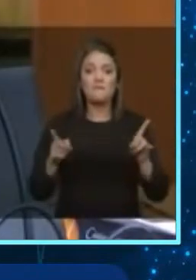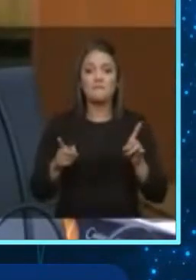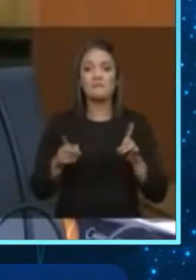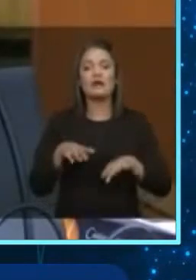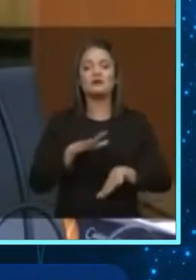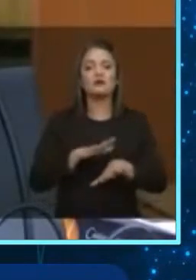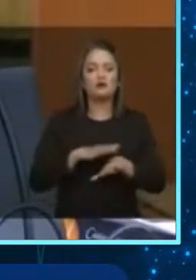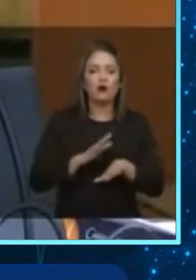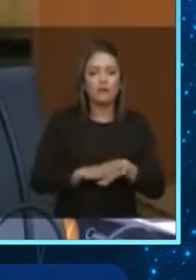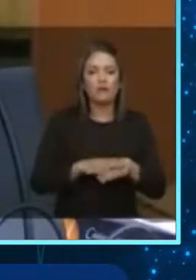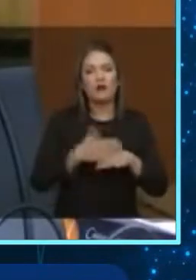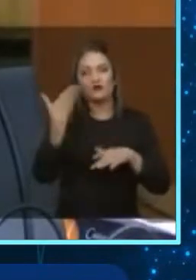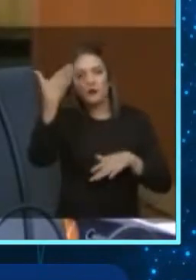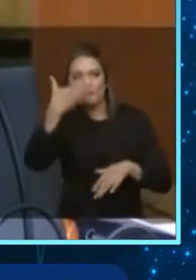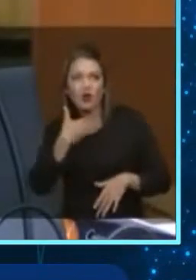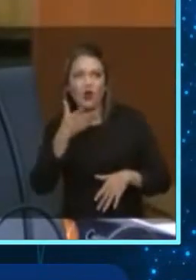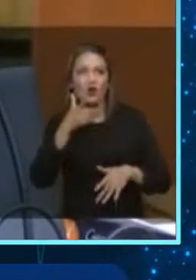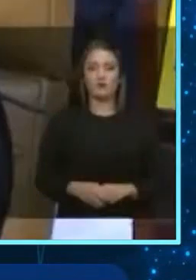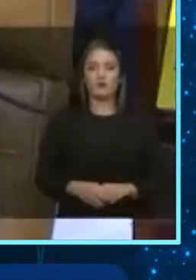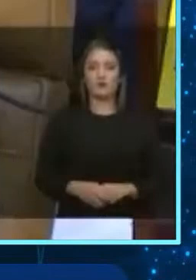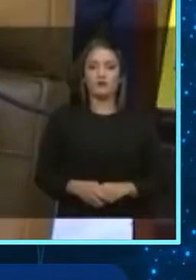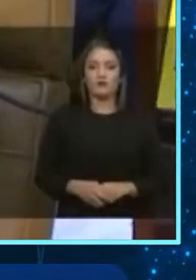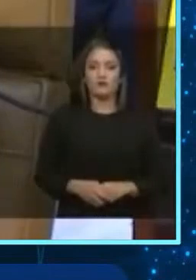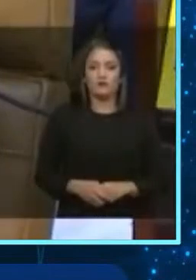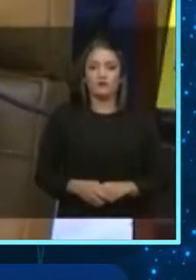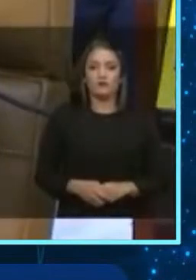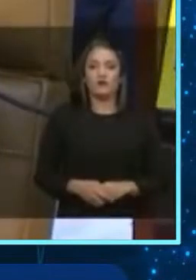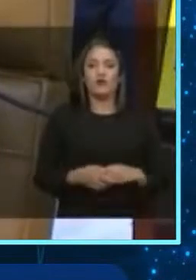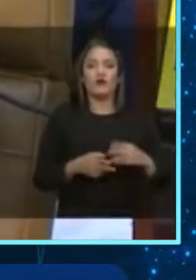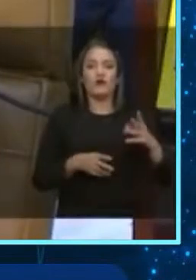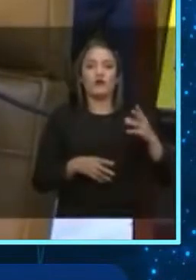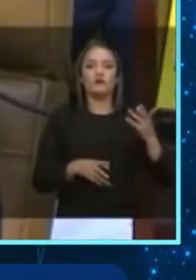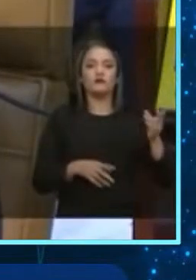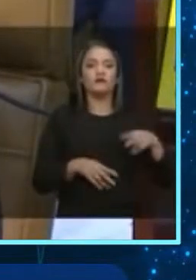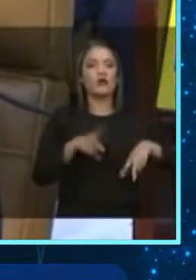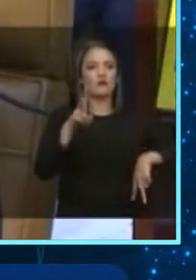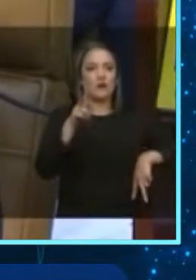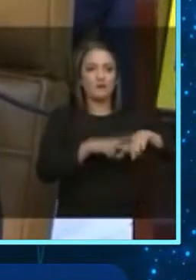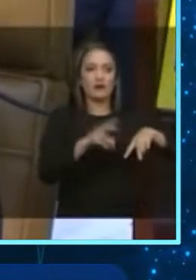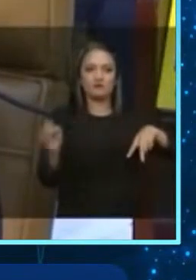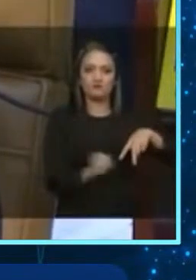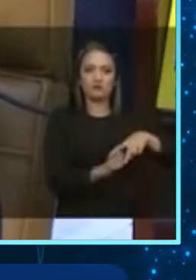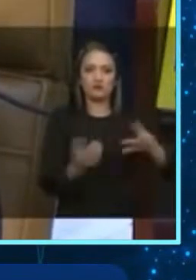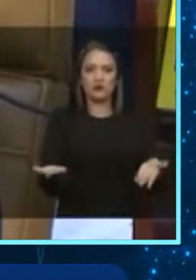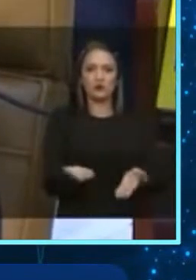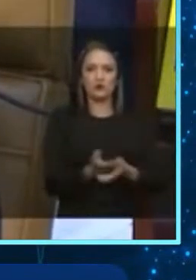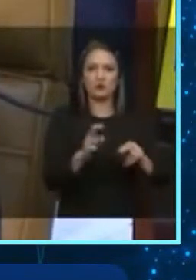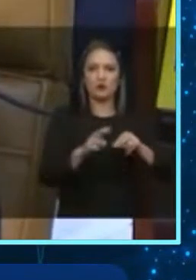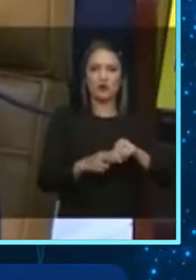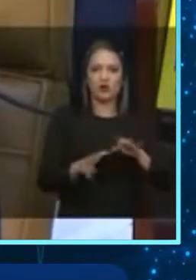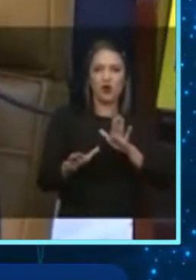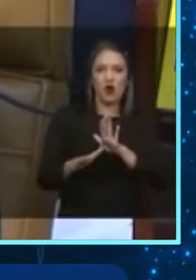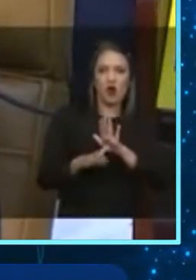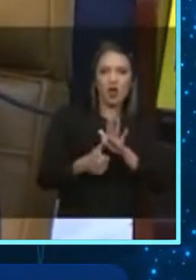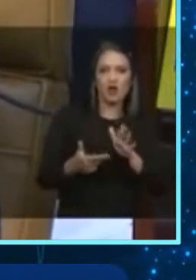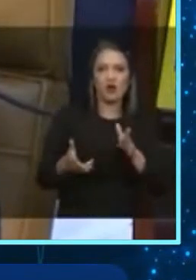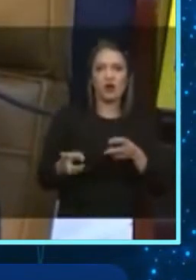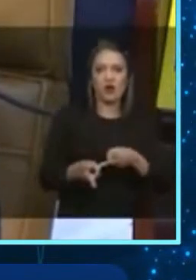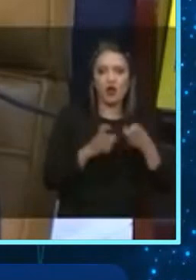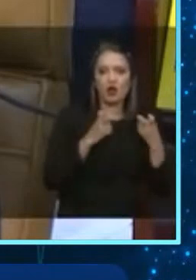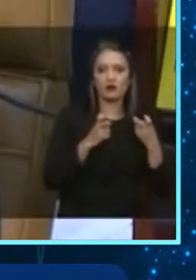caos institucional, diante da insegurança jurídica causada por um Supremo Tribunal político,